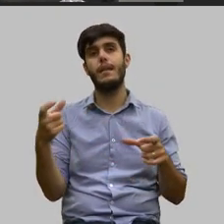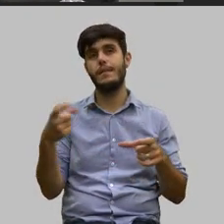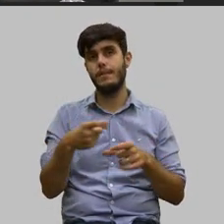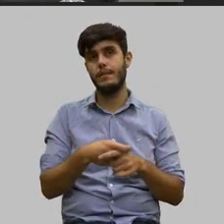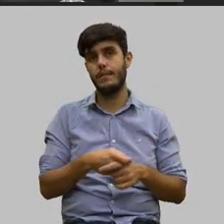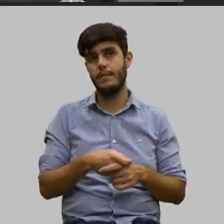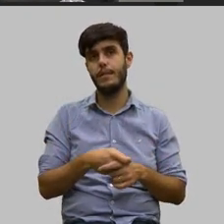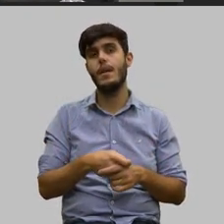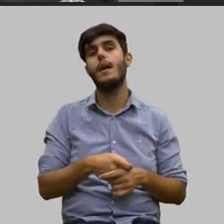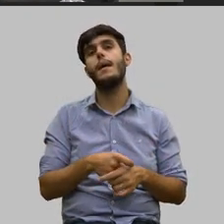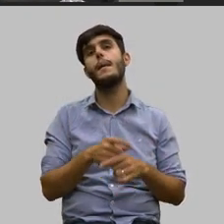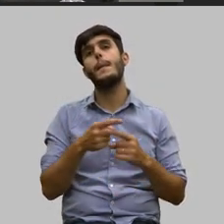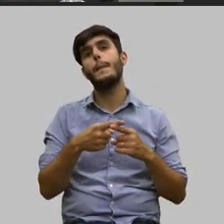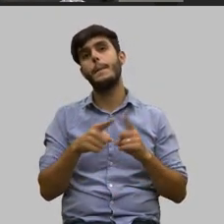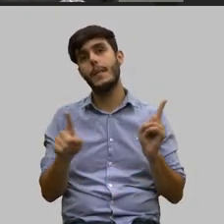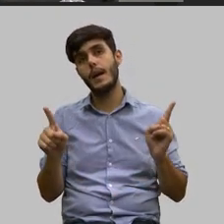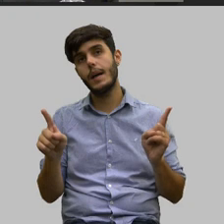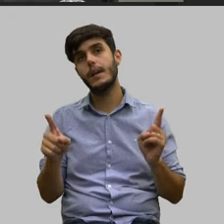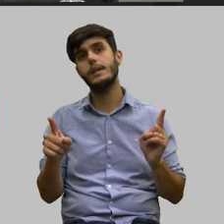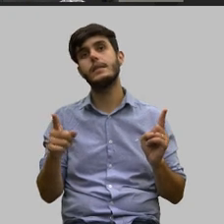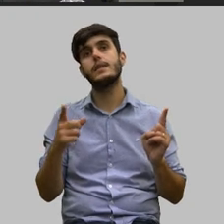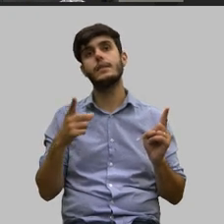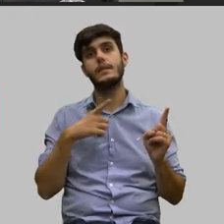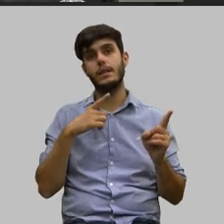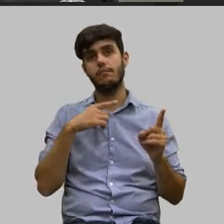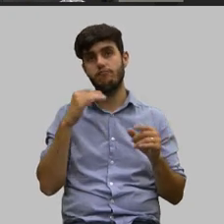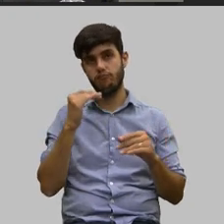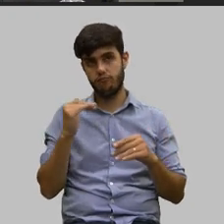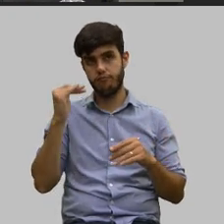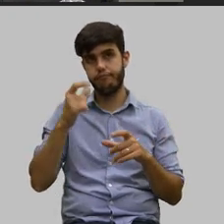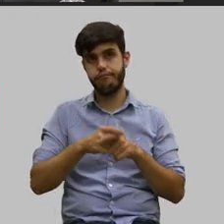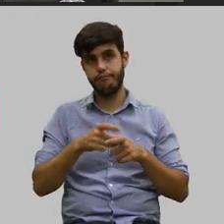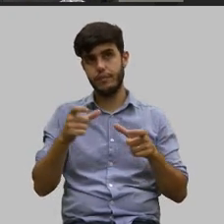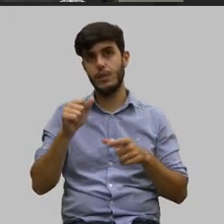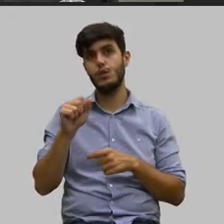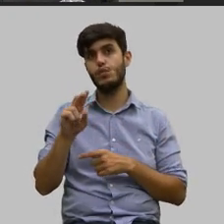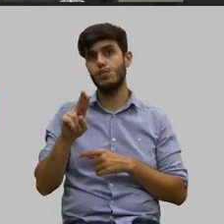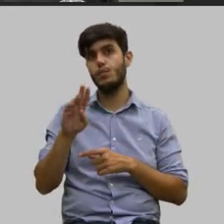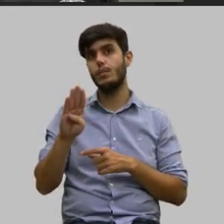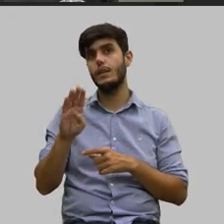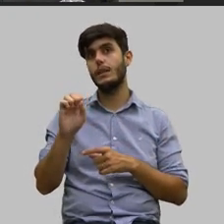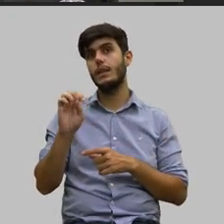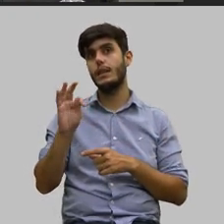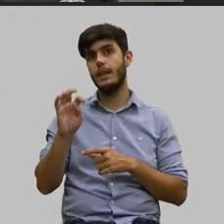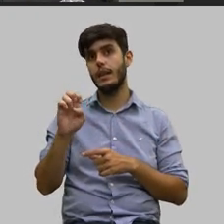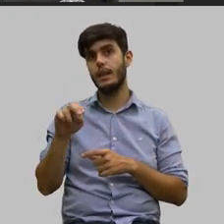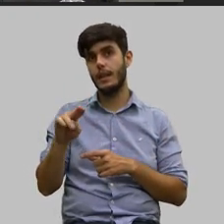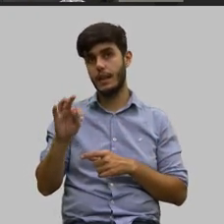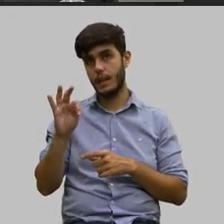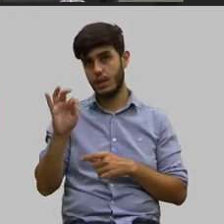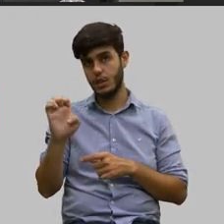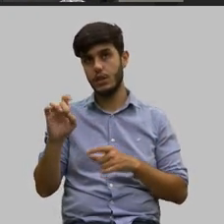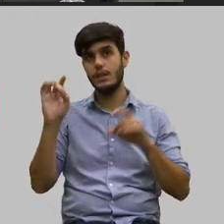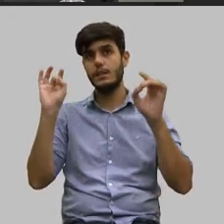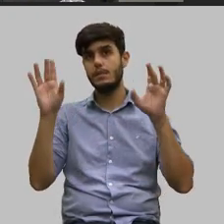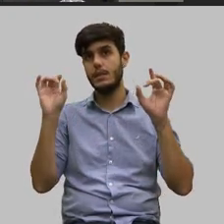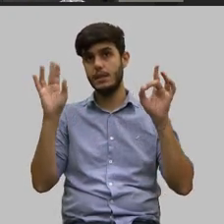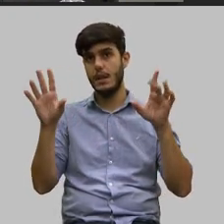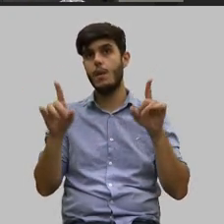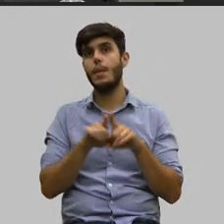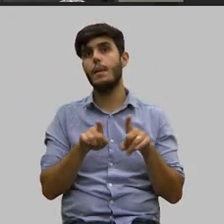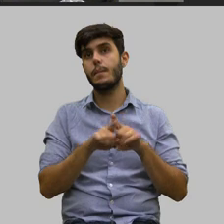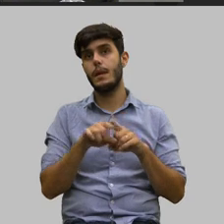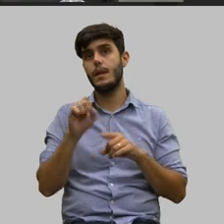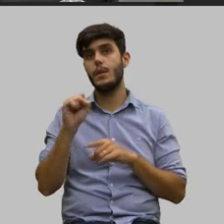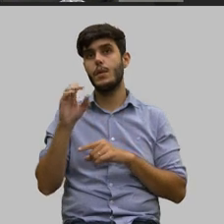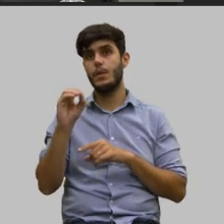quantidade de subtenentes o Claro é grande mesmo seja um número relativamente pequeno mas só temos dois subtenentes especialistas então A ideia é a mesma que